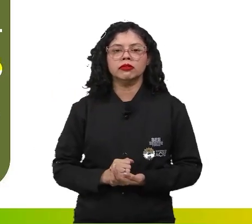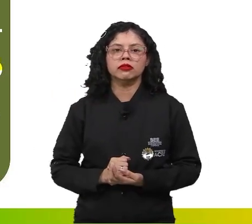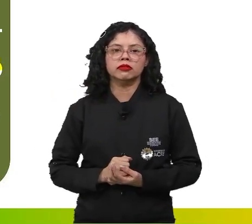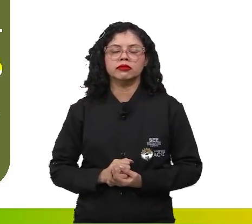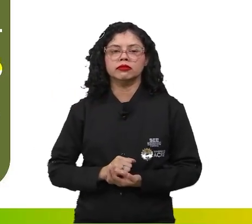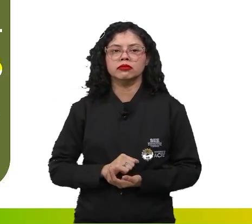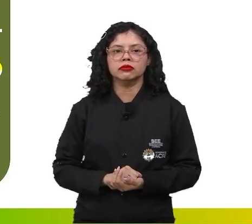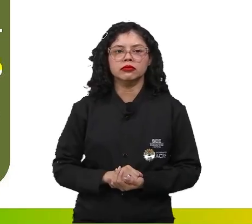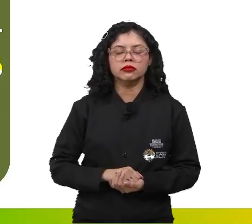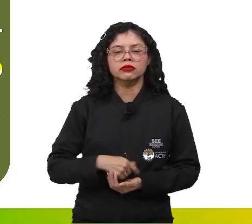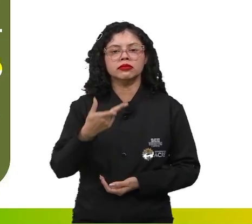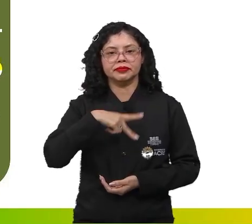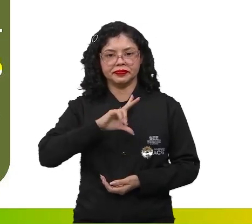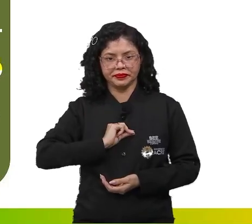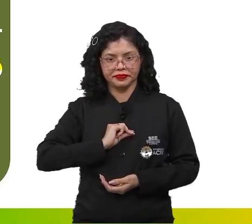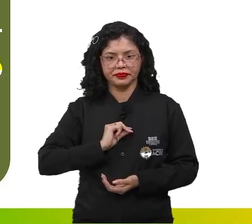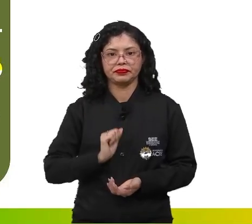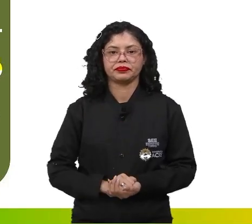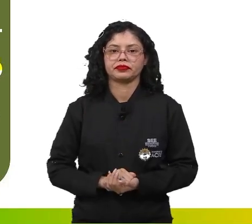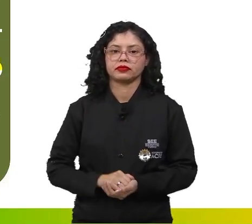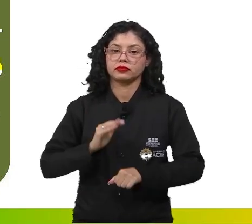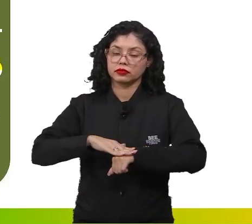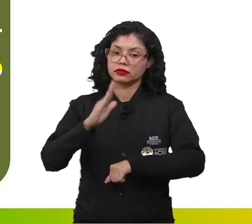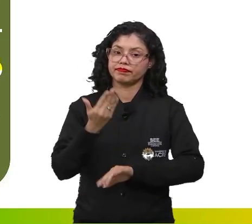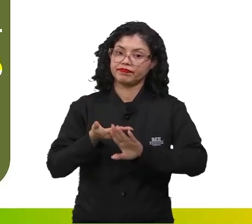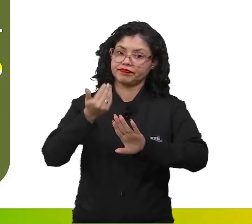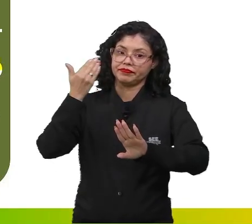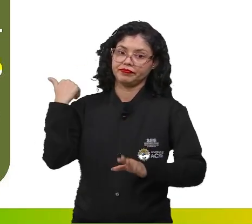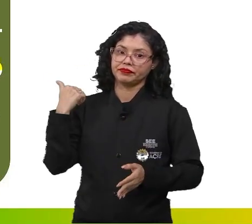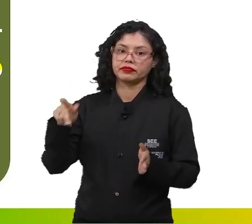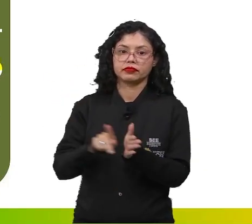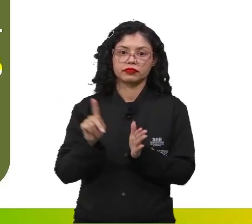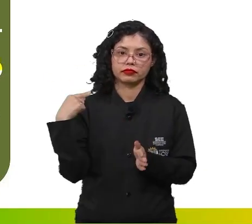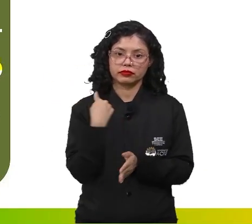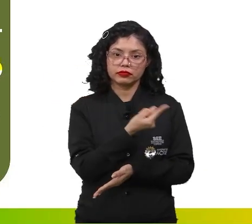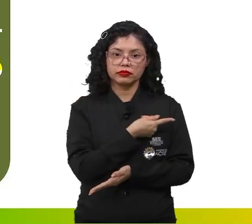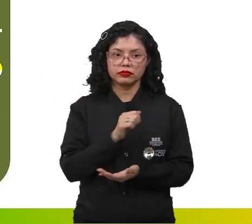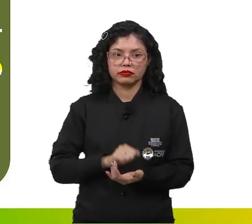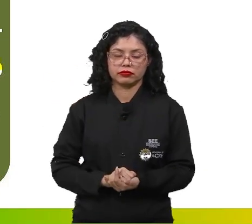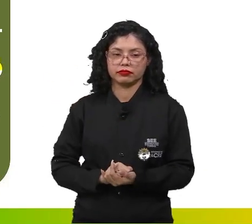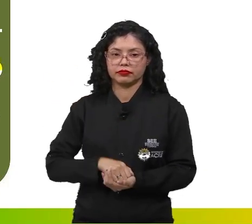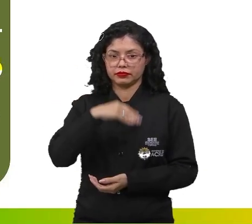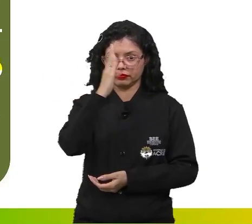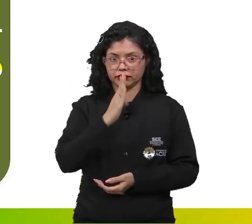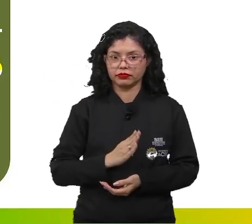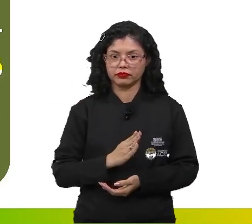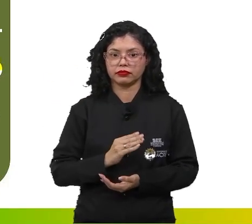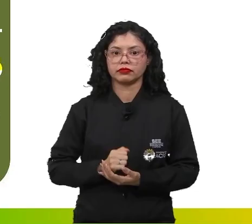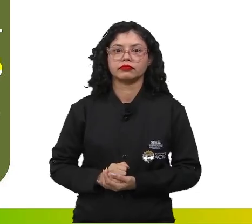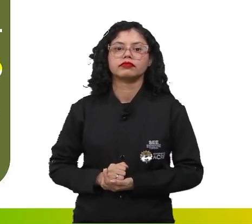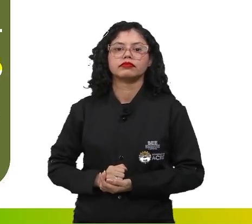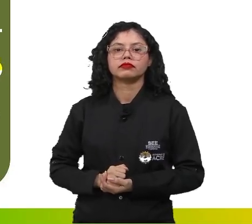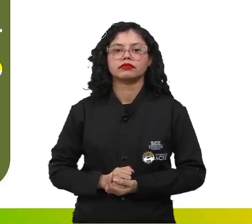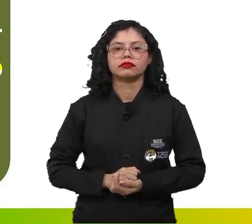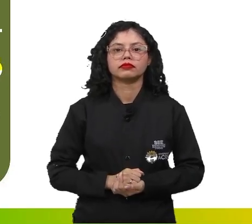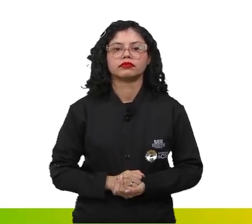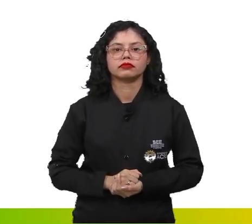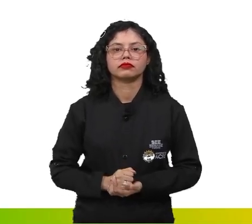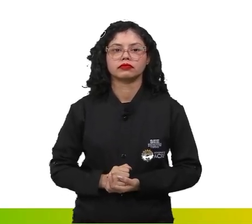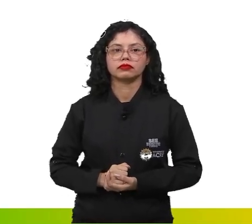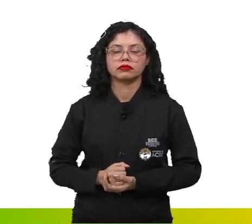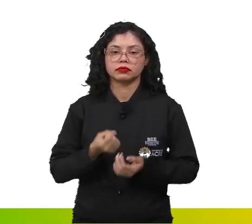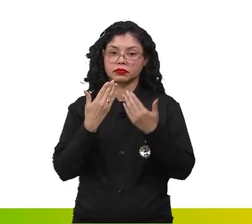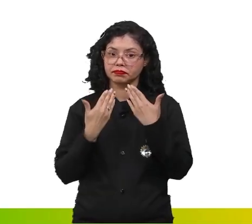América portuguesa, que mais tarde iria se tornar o nosso Brasil. Muito bem.